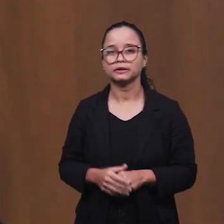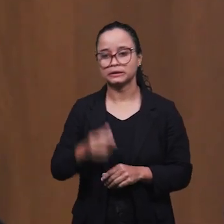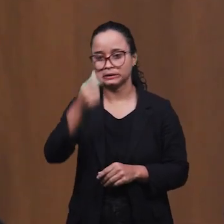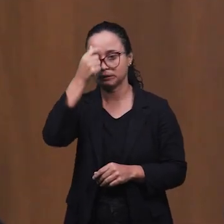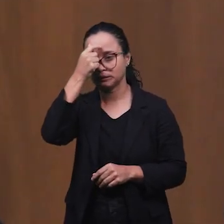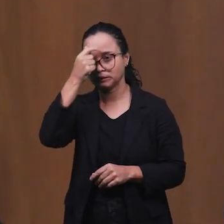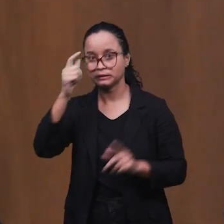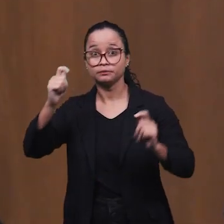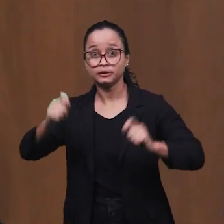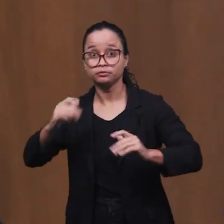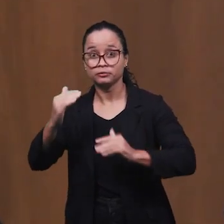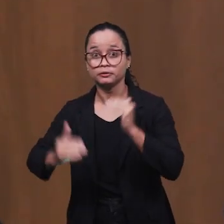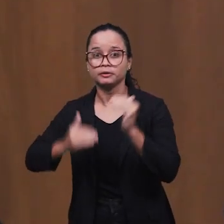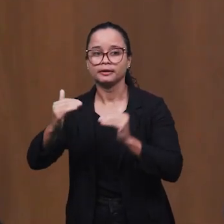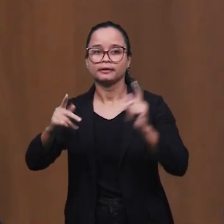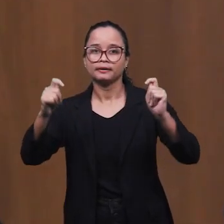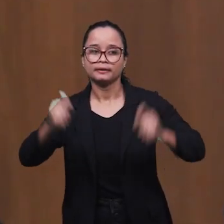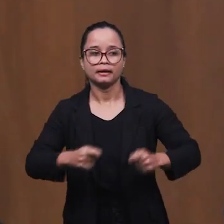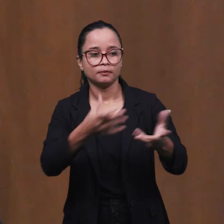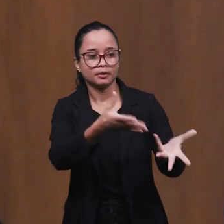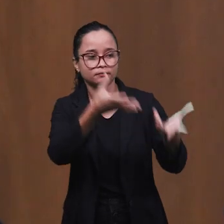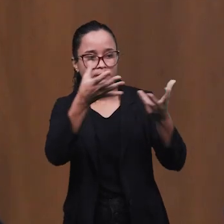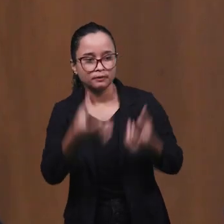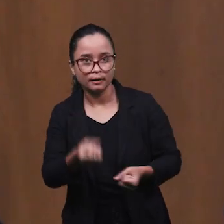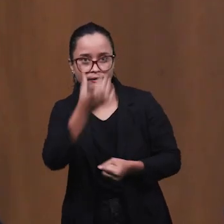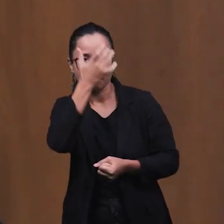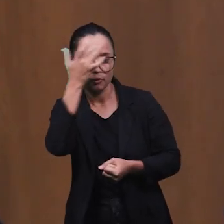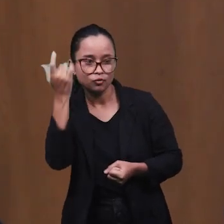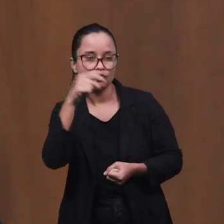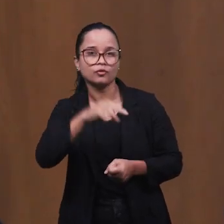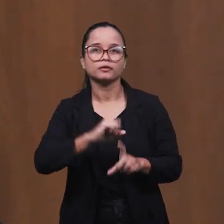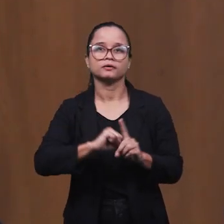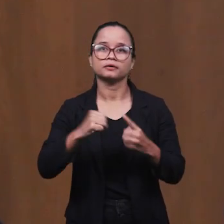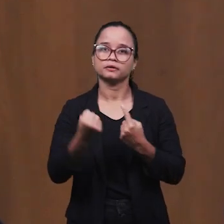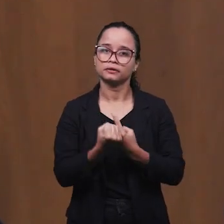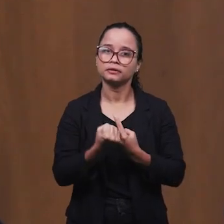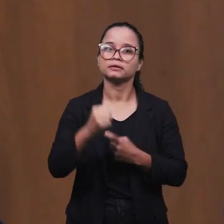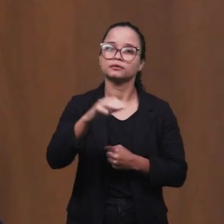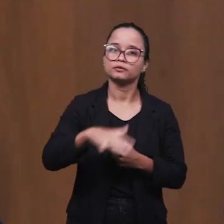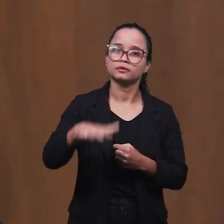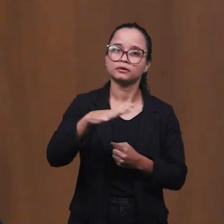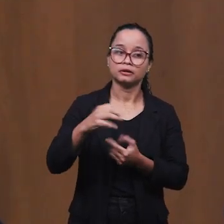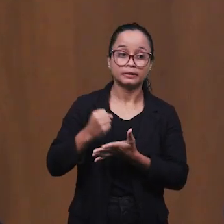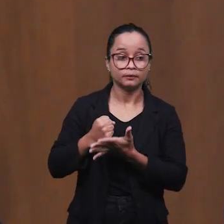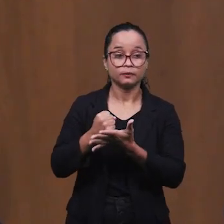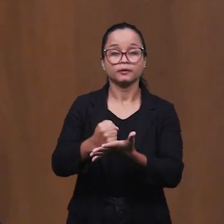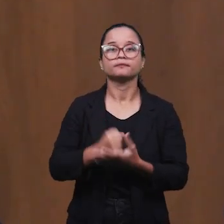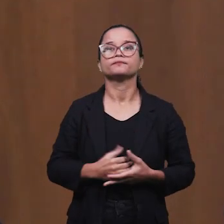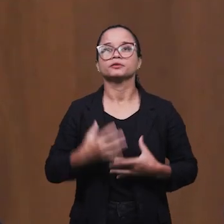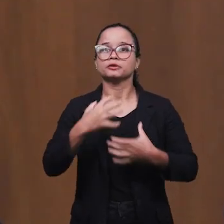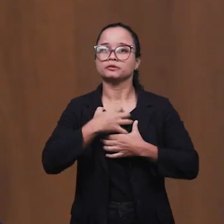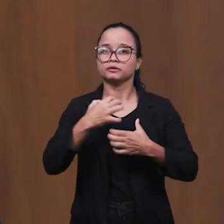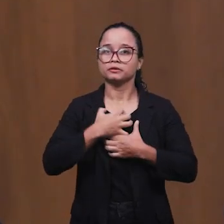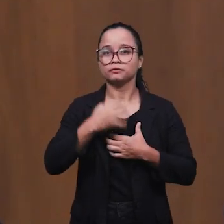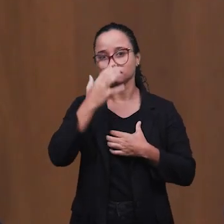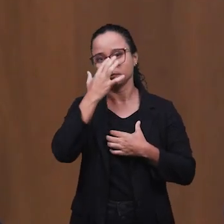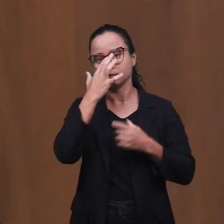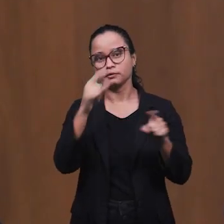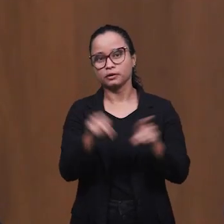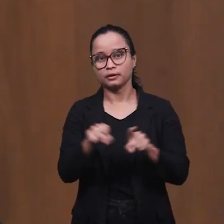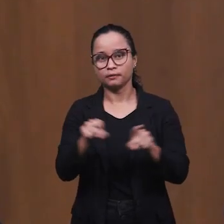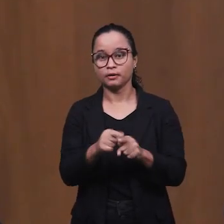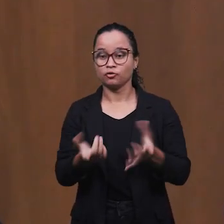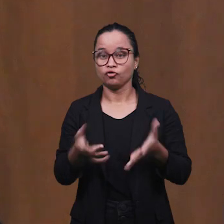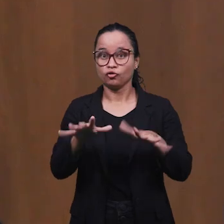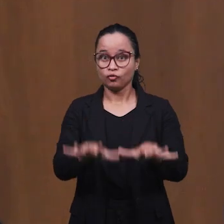de receber este segmento da sociedade, de atendê-los e atendê-los de forma a promover a